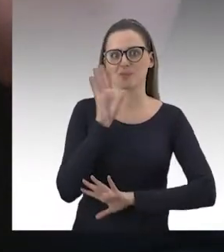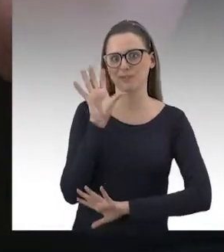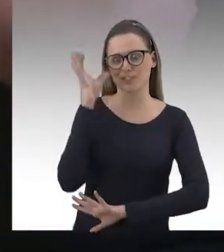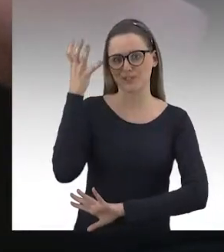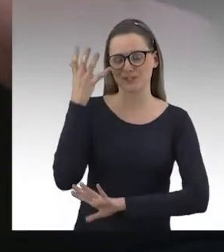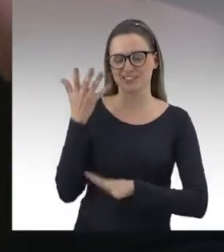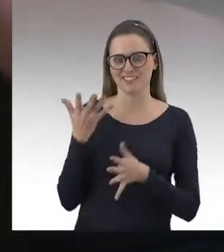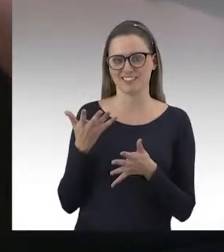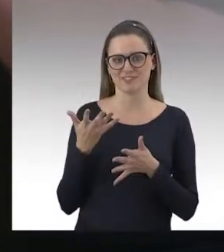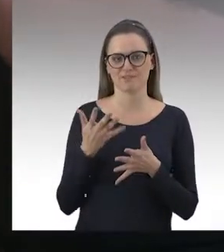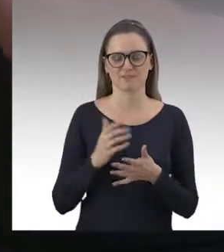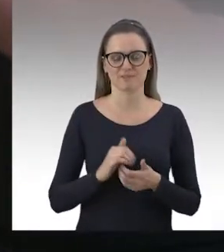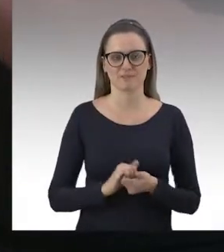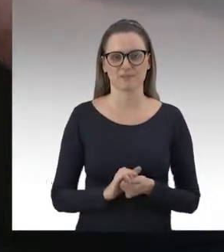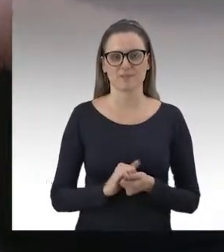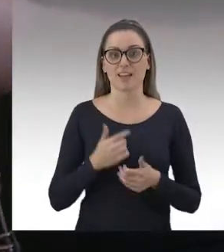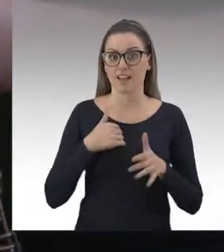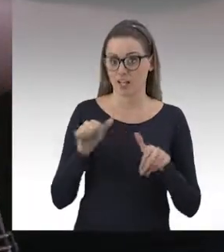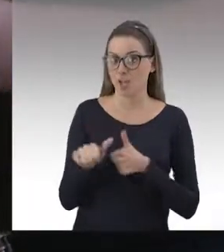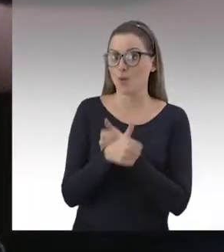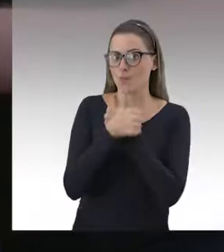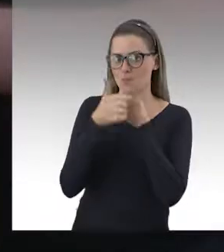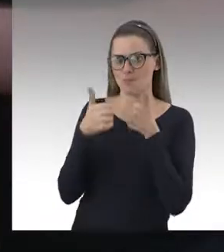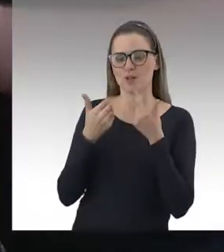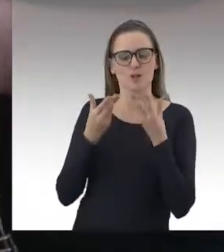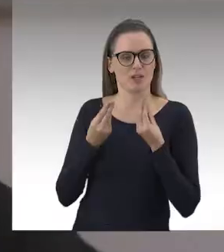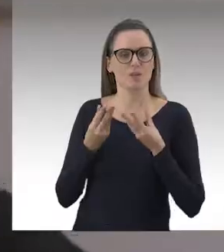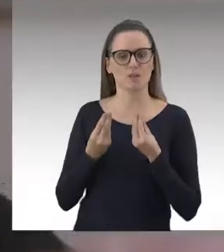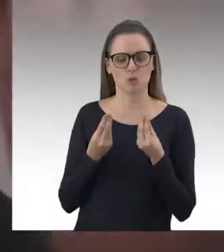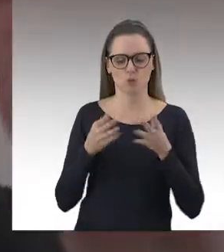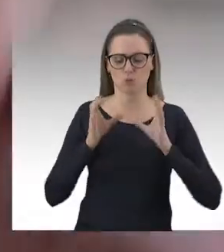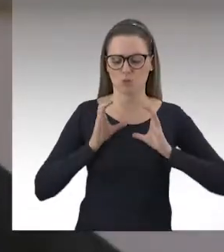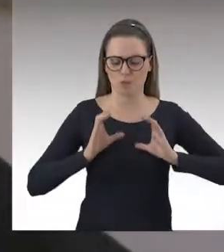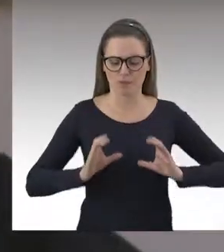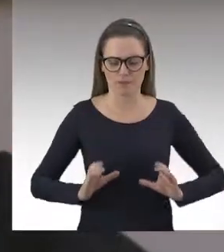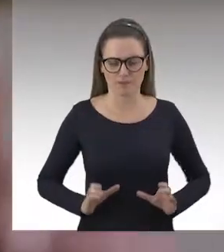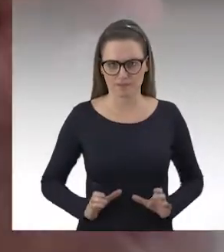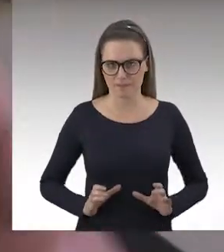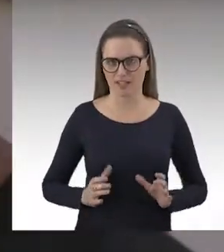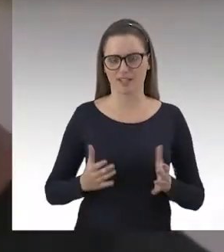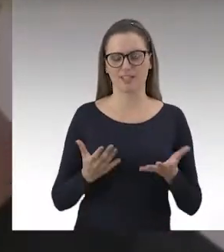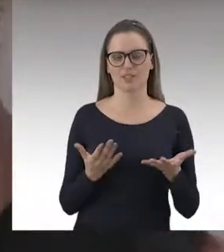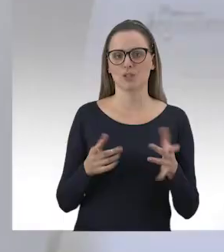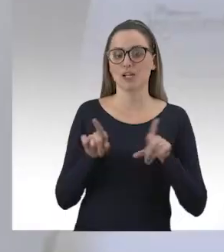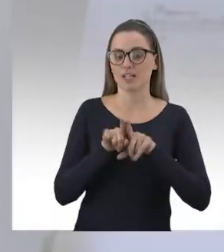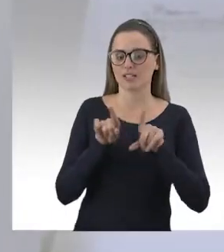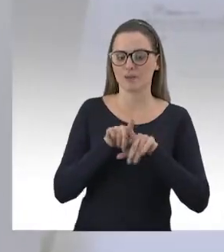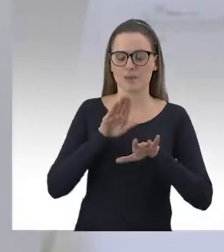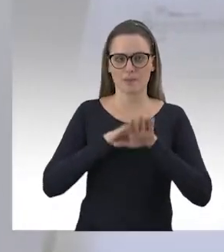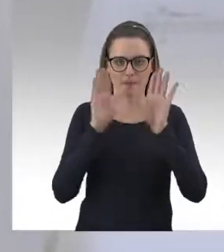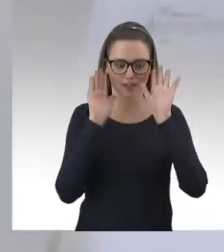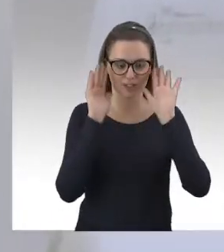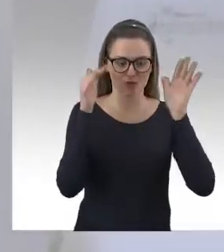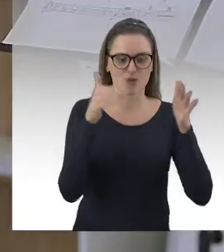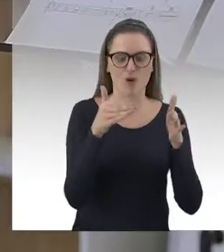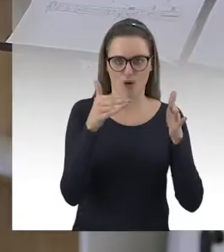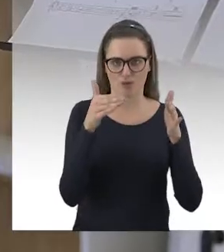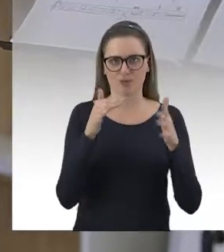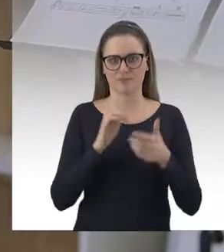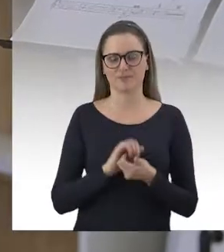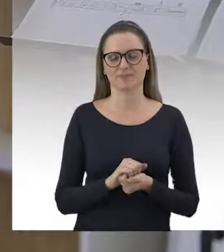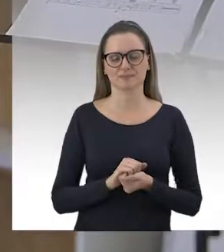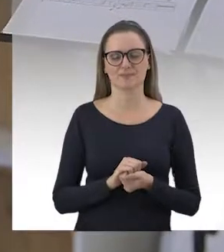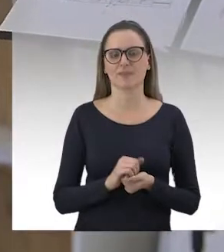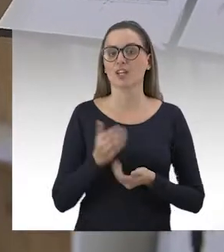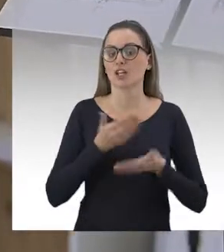melhorei bastante até. Disciplina, concentração, principalmente. As coisas certas, né?